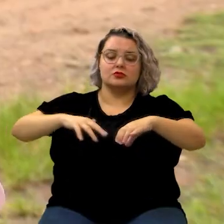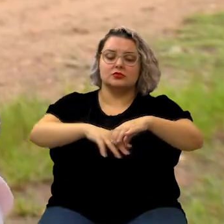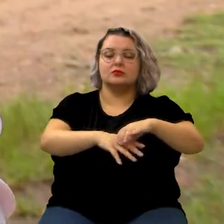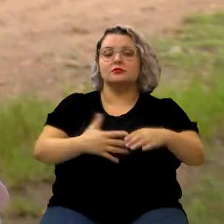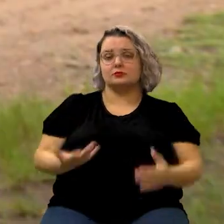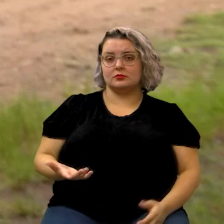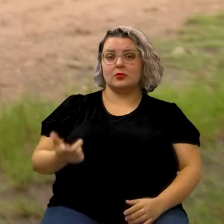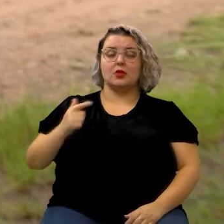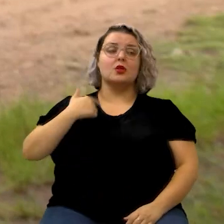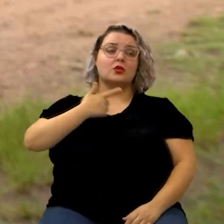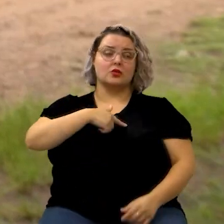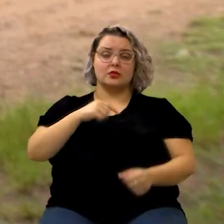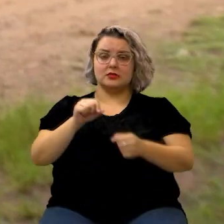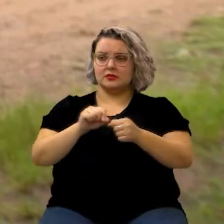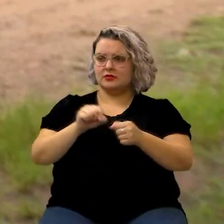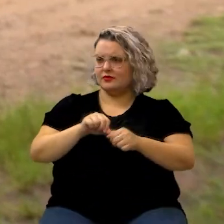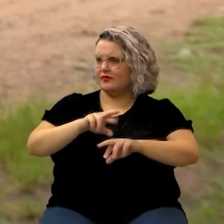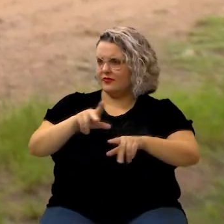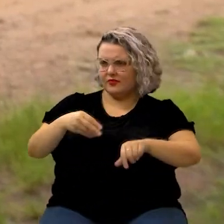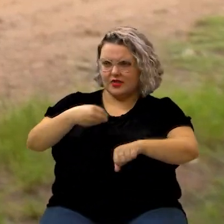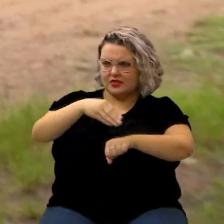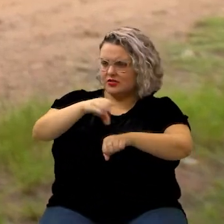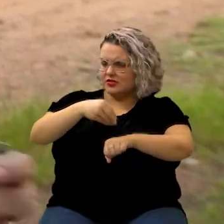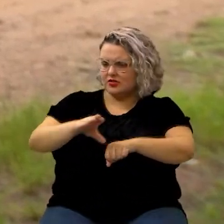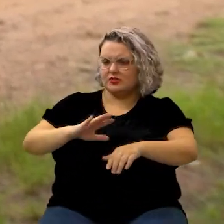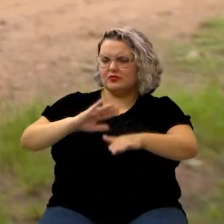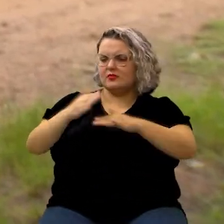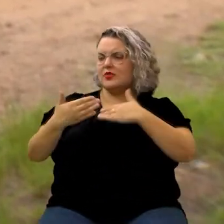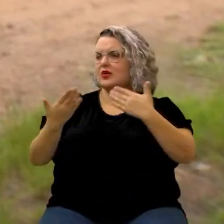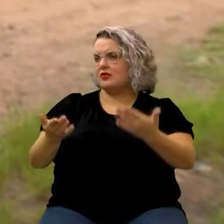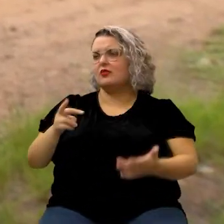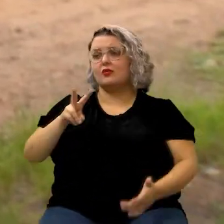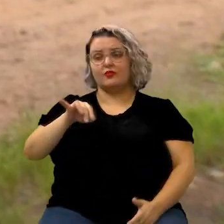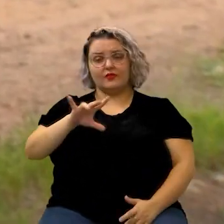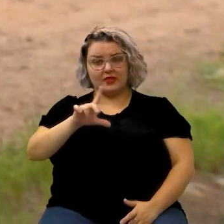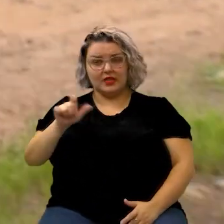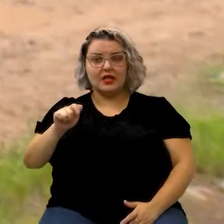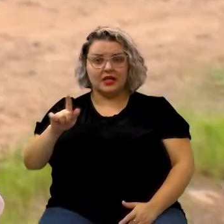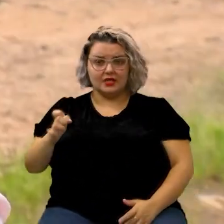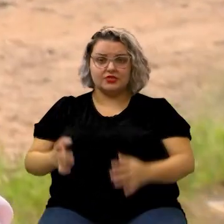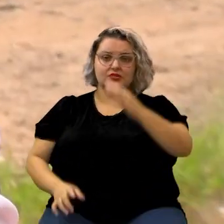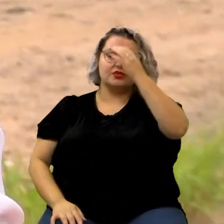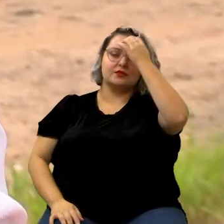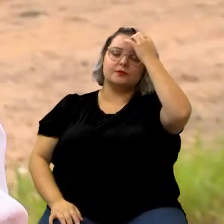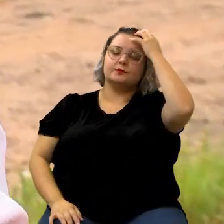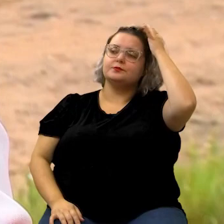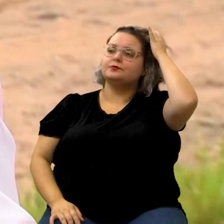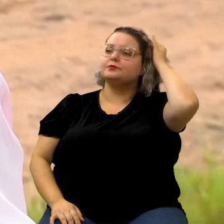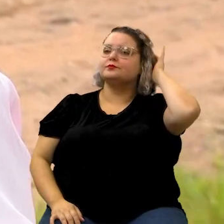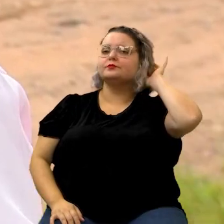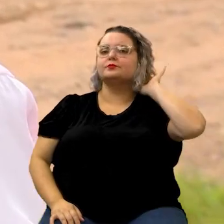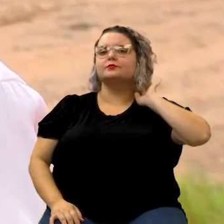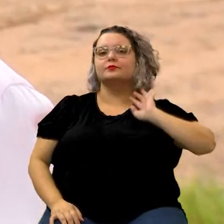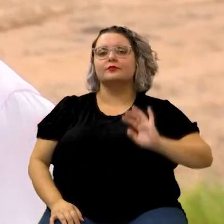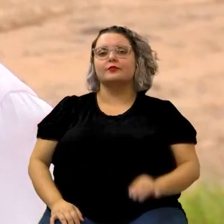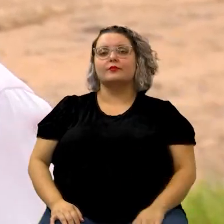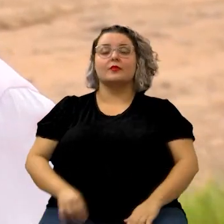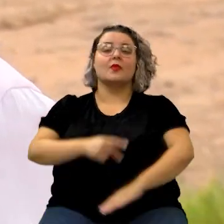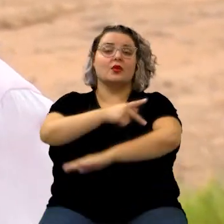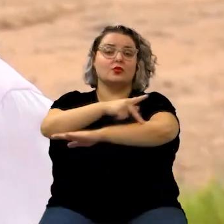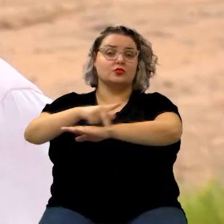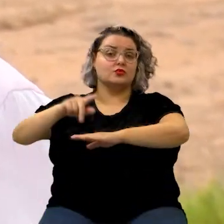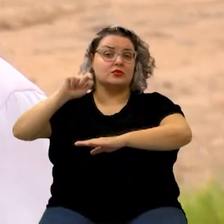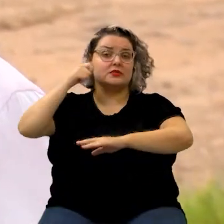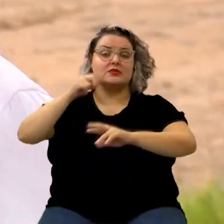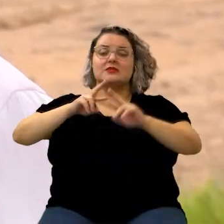nós temos feito várias indicações para esse bairro né o Village tanto da questão do asfalto né